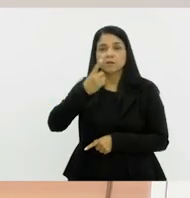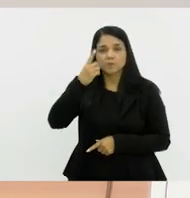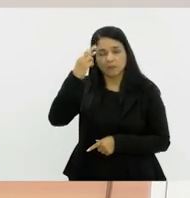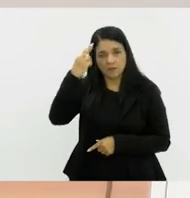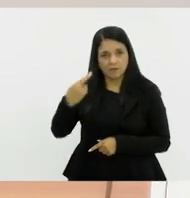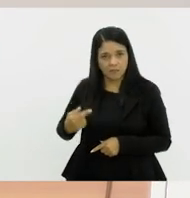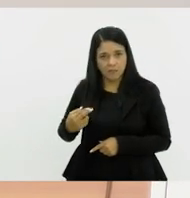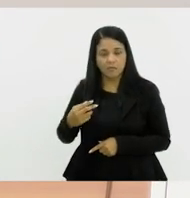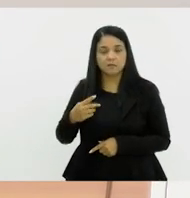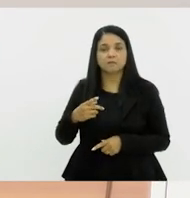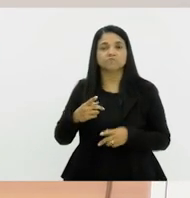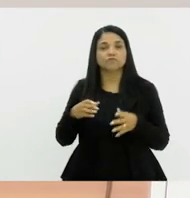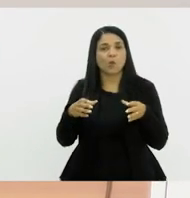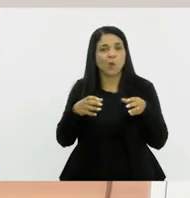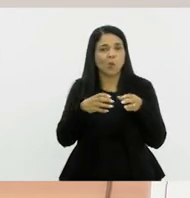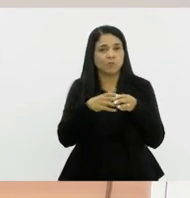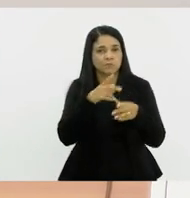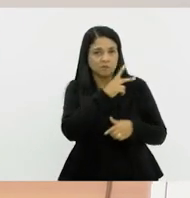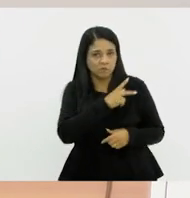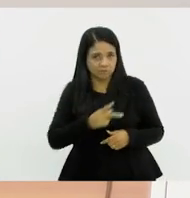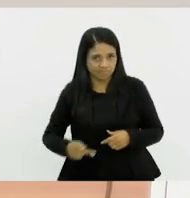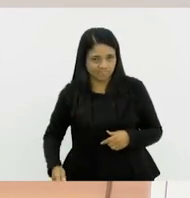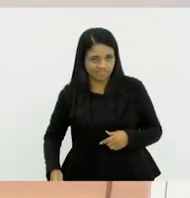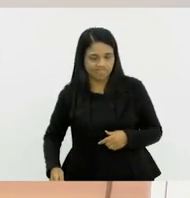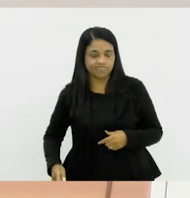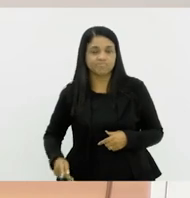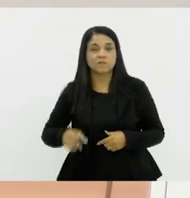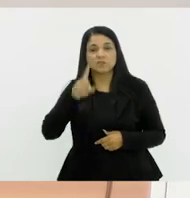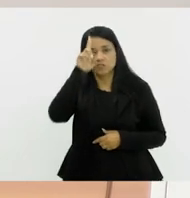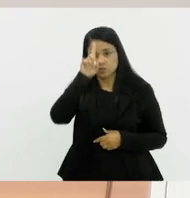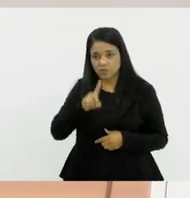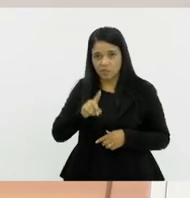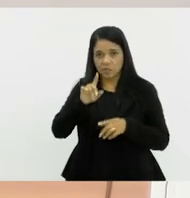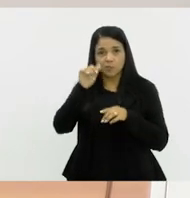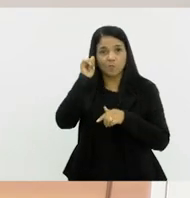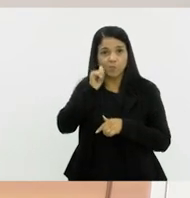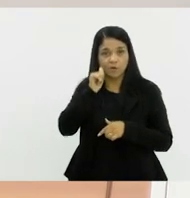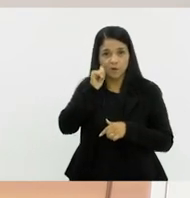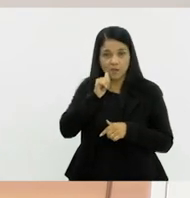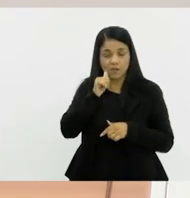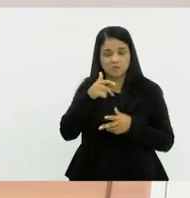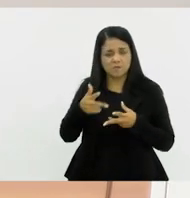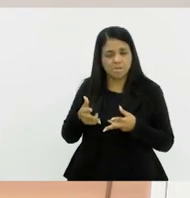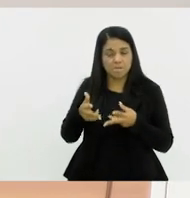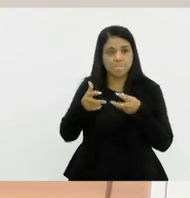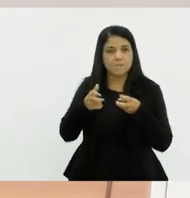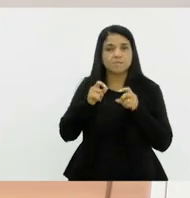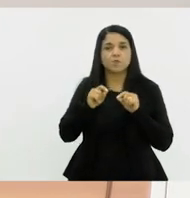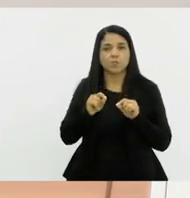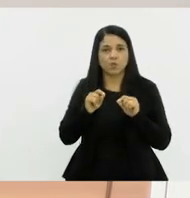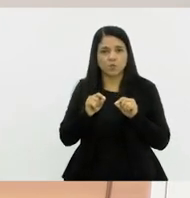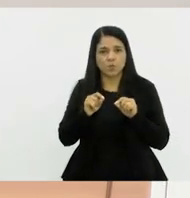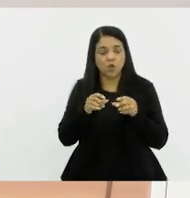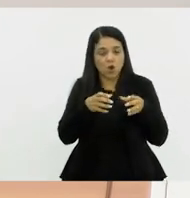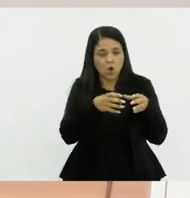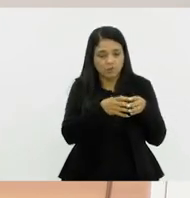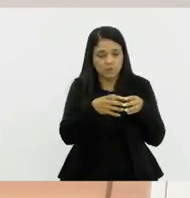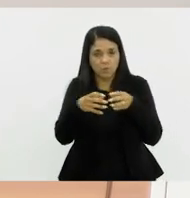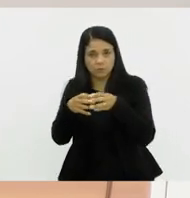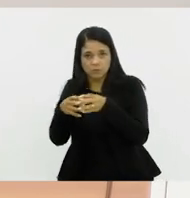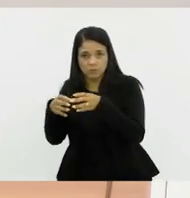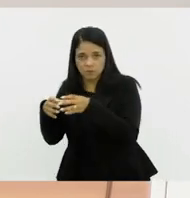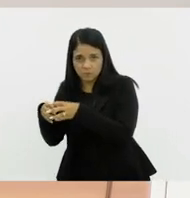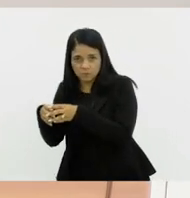de Direitos da Mulher. Então, a gente acaba vendo que essas comissões,